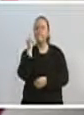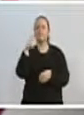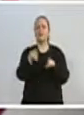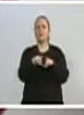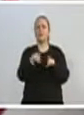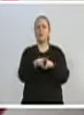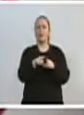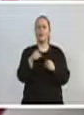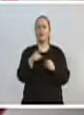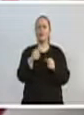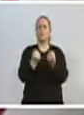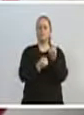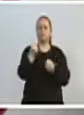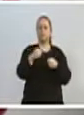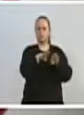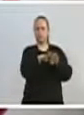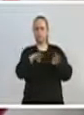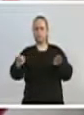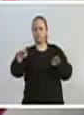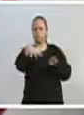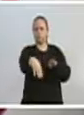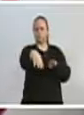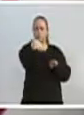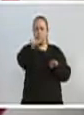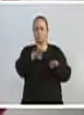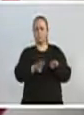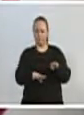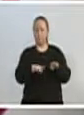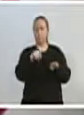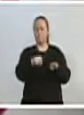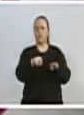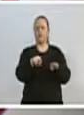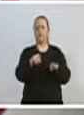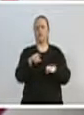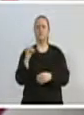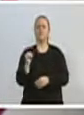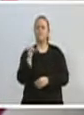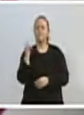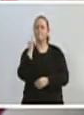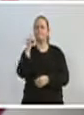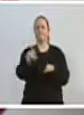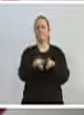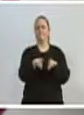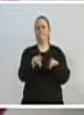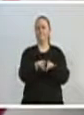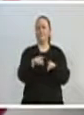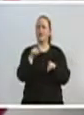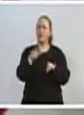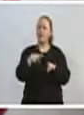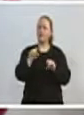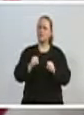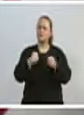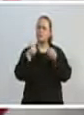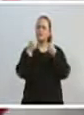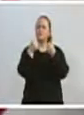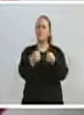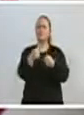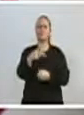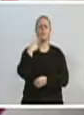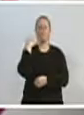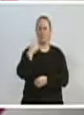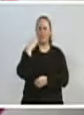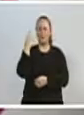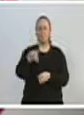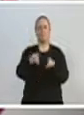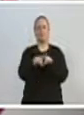nossa cidade. É um pedido recorrente ao prefeito Napoleão, secretariado, e um esforço intenso dos vereadores aqui citados,